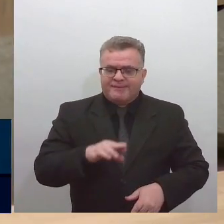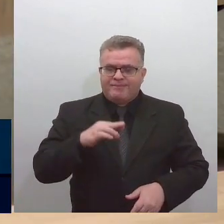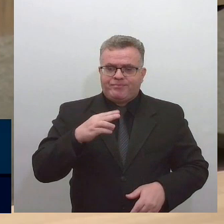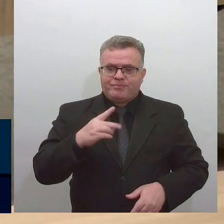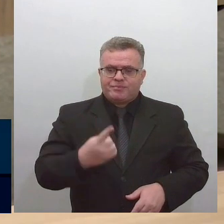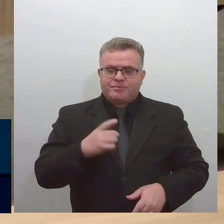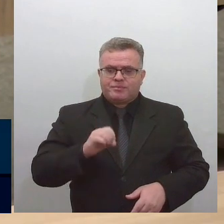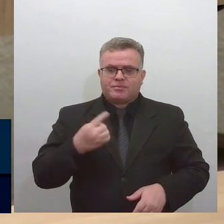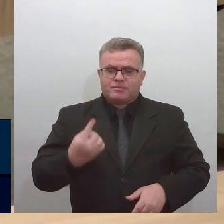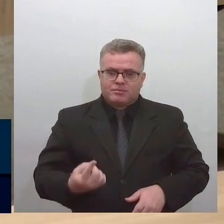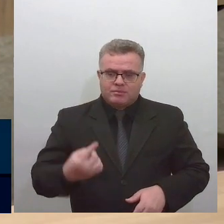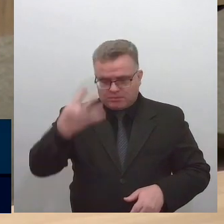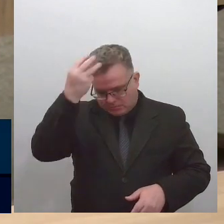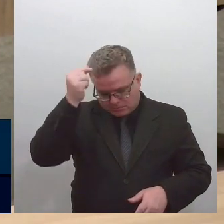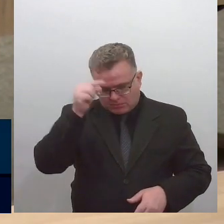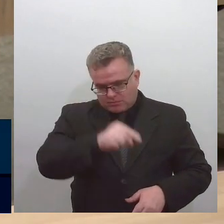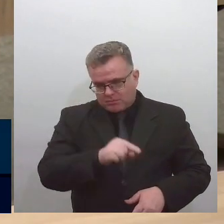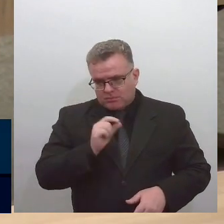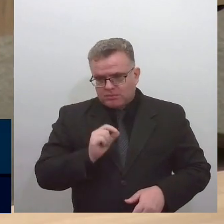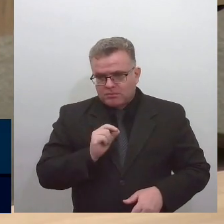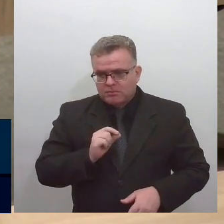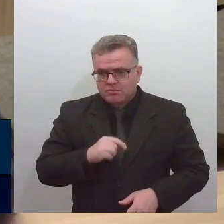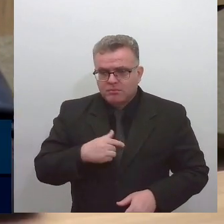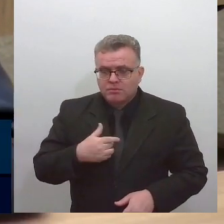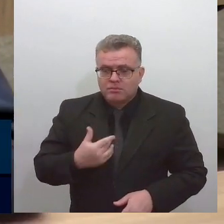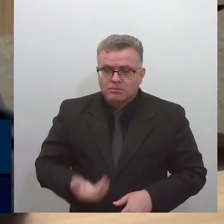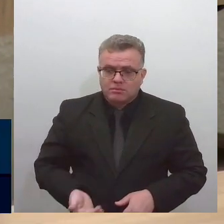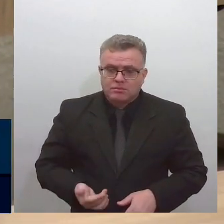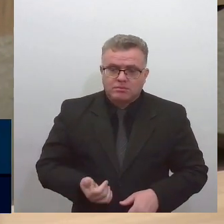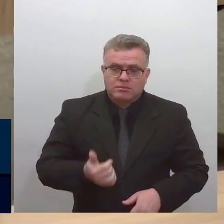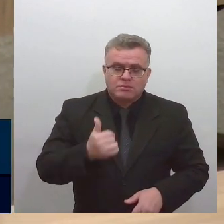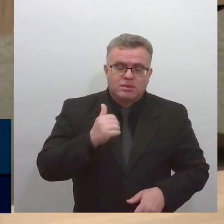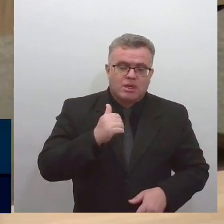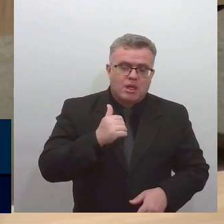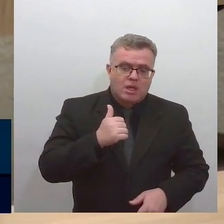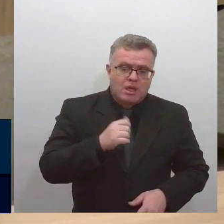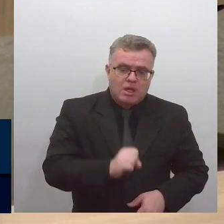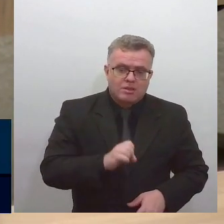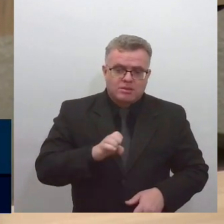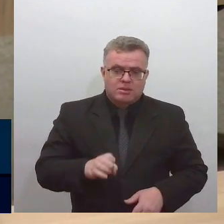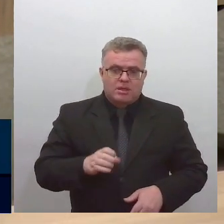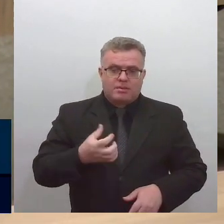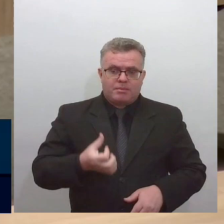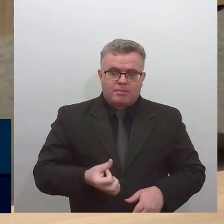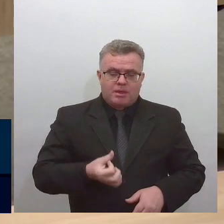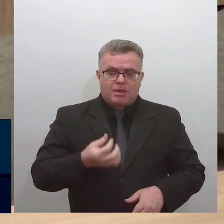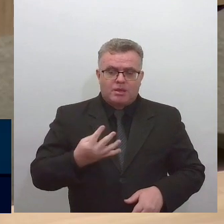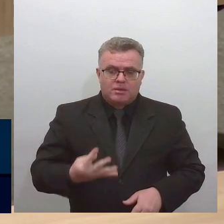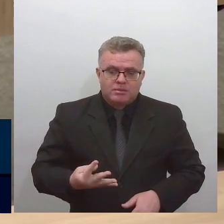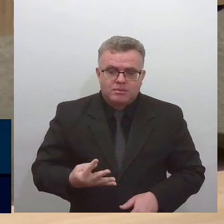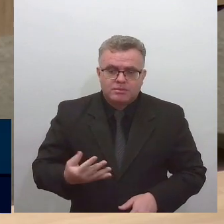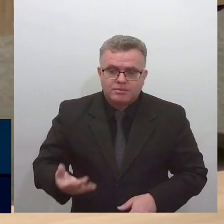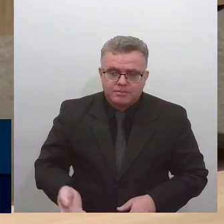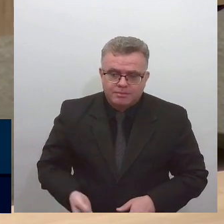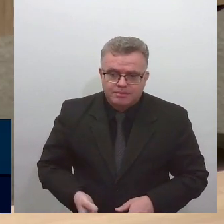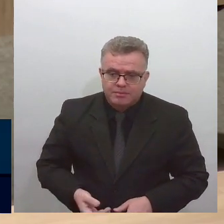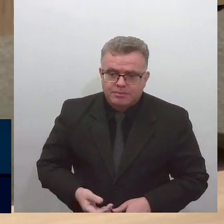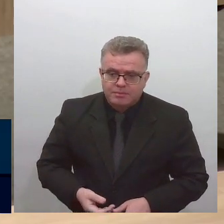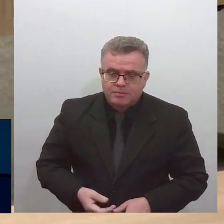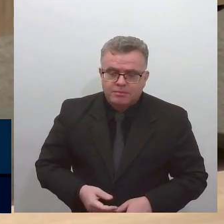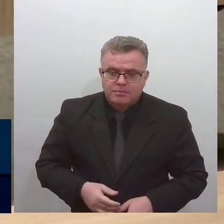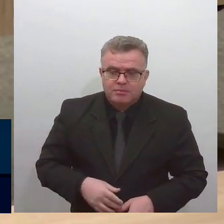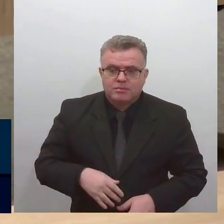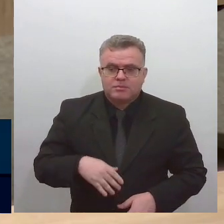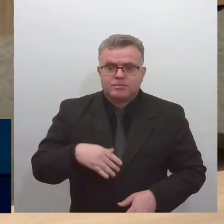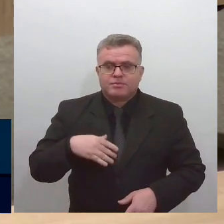cristova estou me referindo aqui à Rodovia se 464 mas conhecida como Rodovia Raimundo Juliano e a informação que